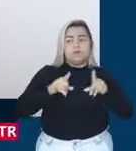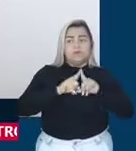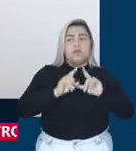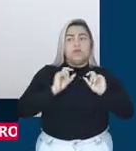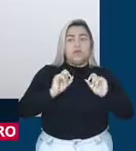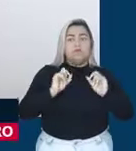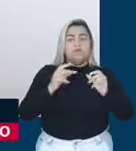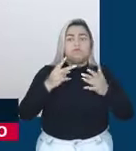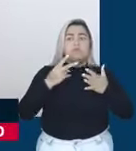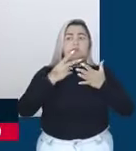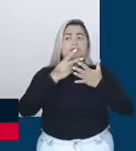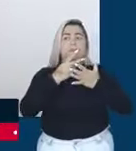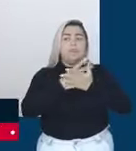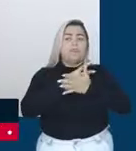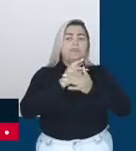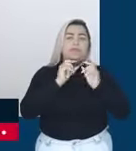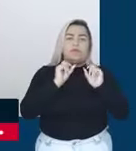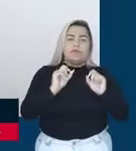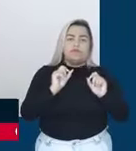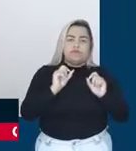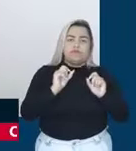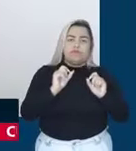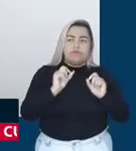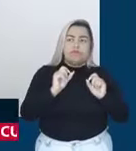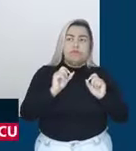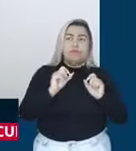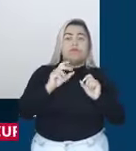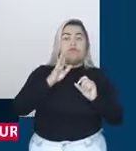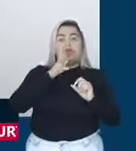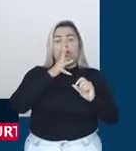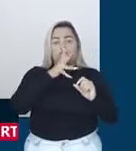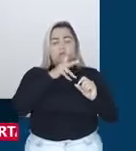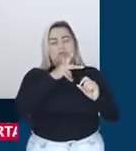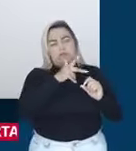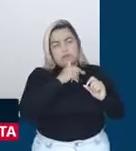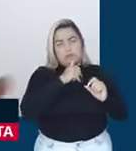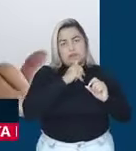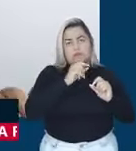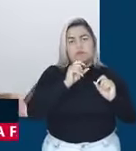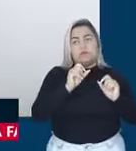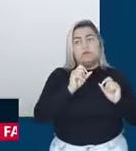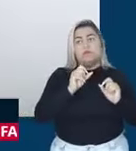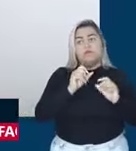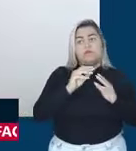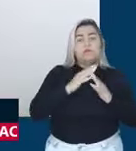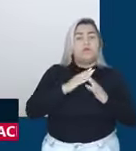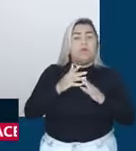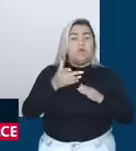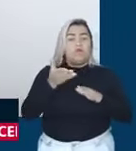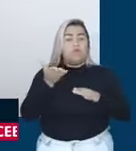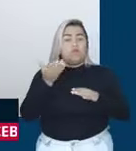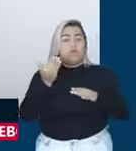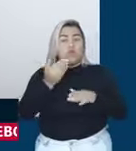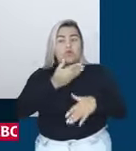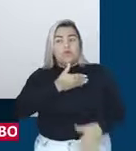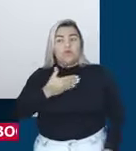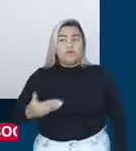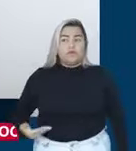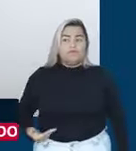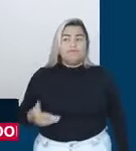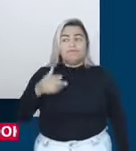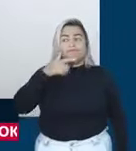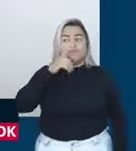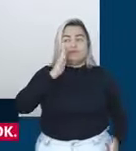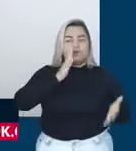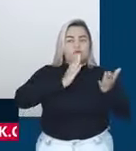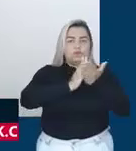equivocado, um gesto, digamos, que foi na linha do atraso, né? Ele revogou o governo anterior. Mas agora ela será